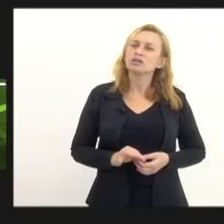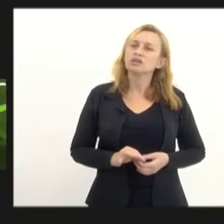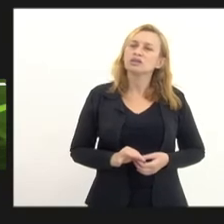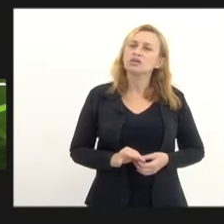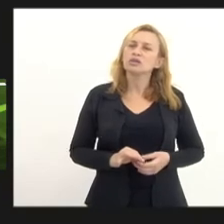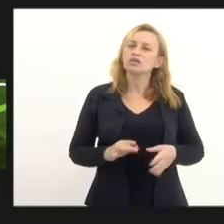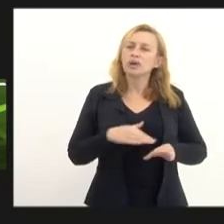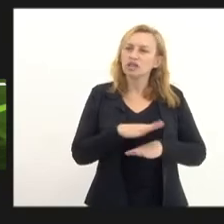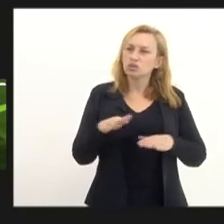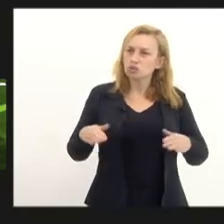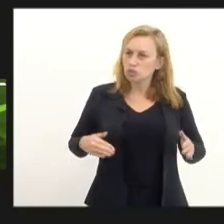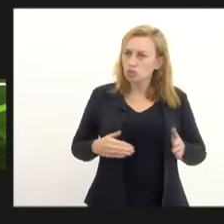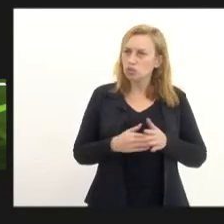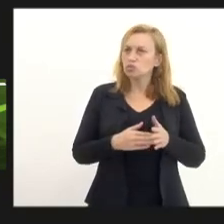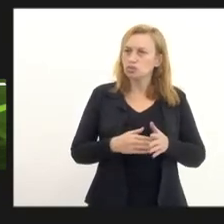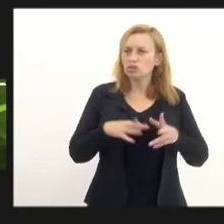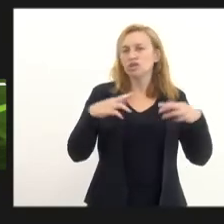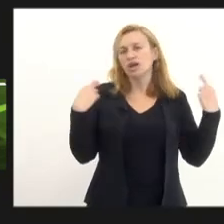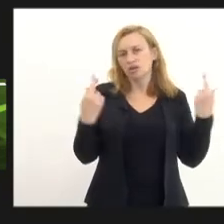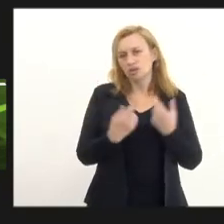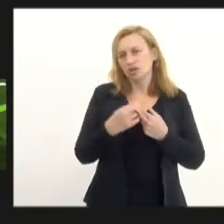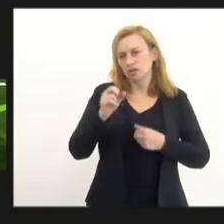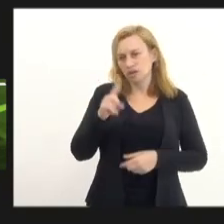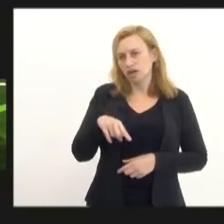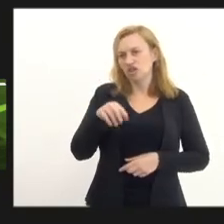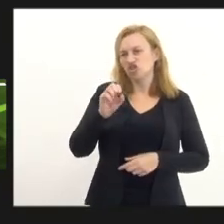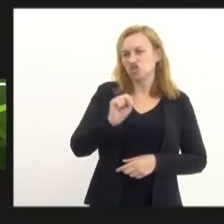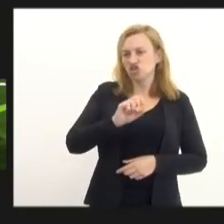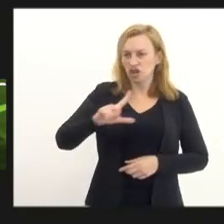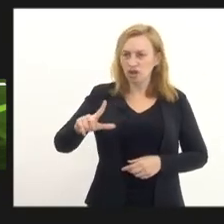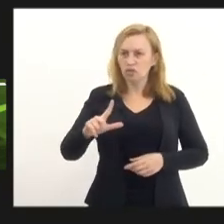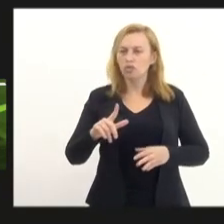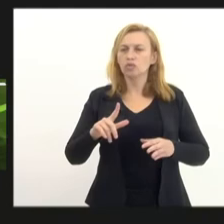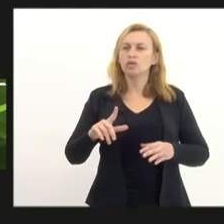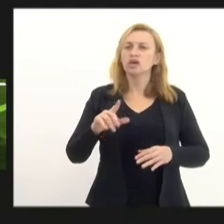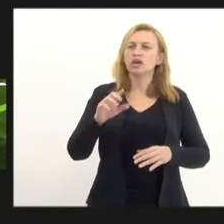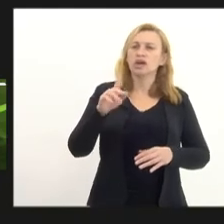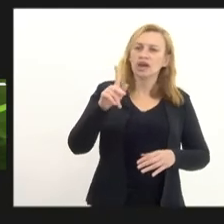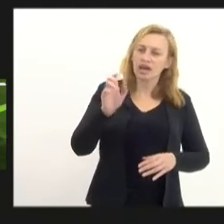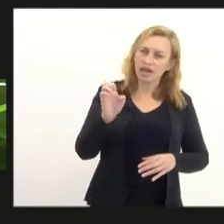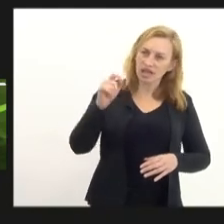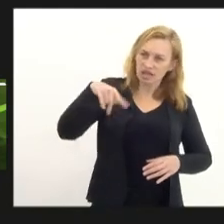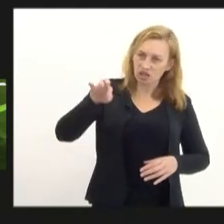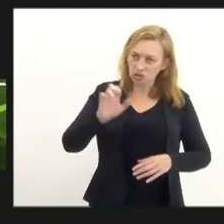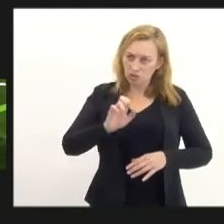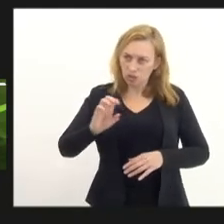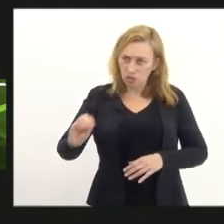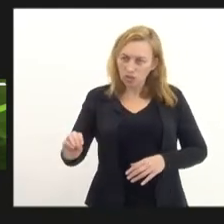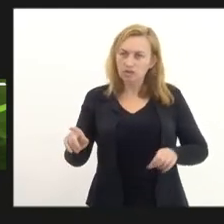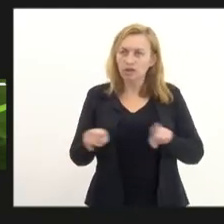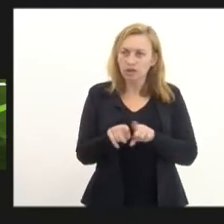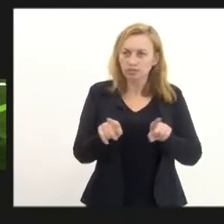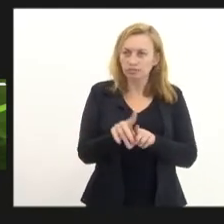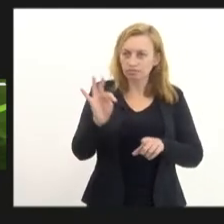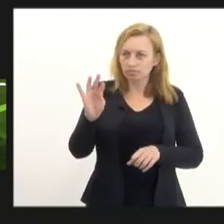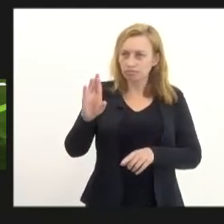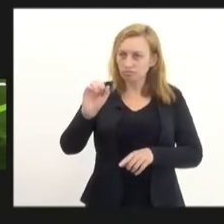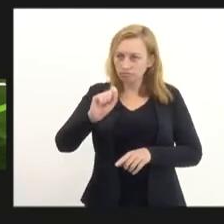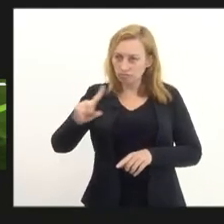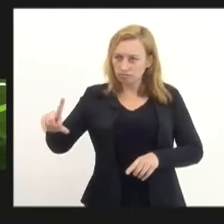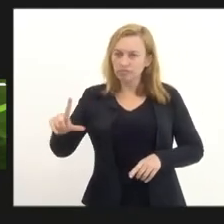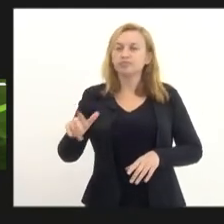para os participantes, né? A Shell, a Equinor e a Total. Né? Como eu falei, a